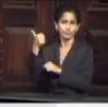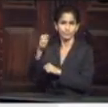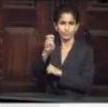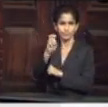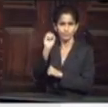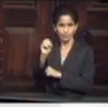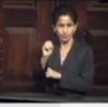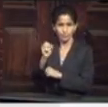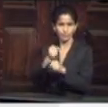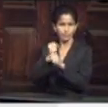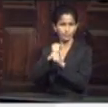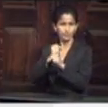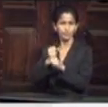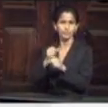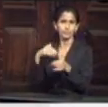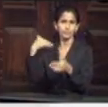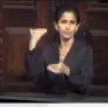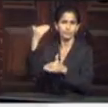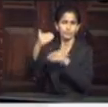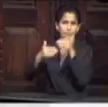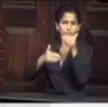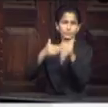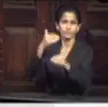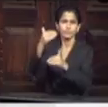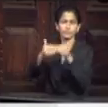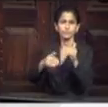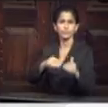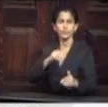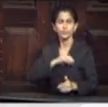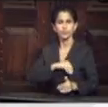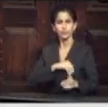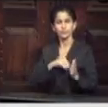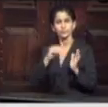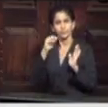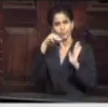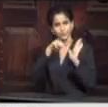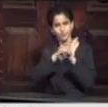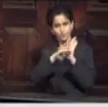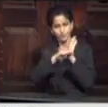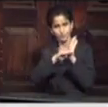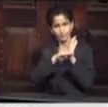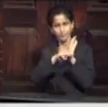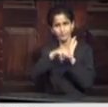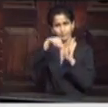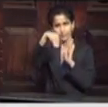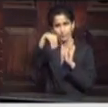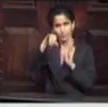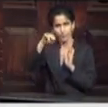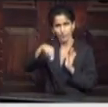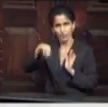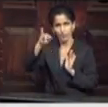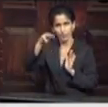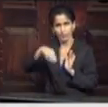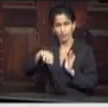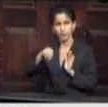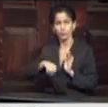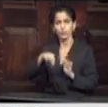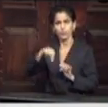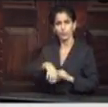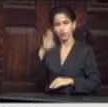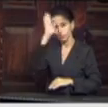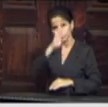cá, se estabeleceu um salário mínimo e se estabeleceu, no caso do